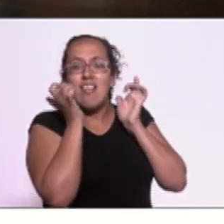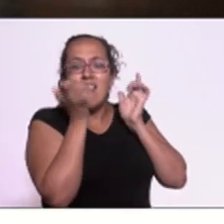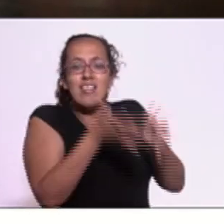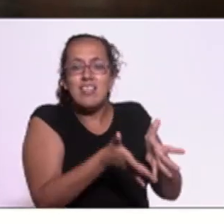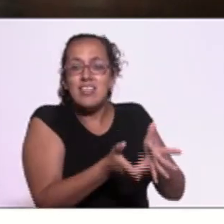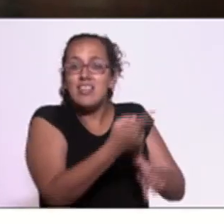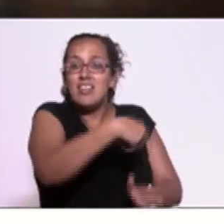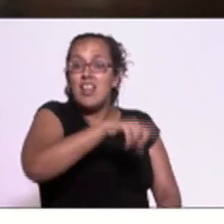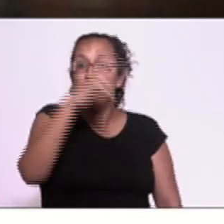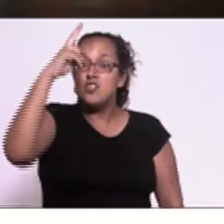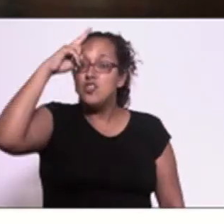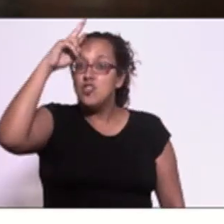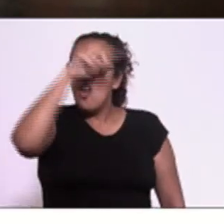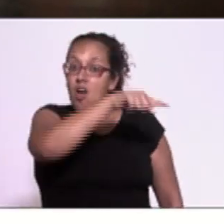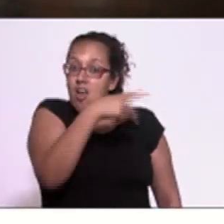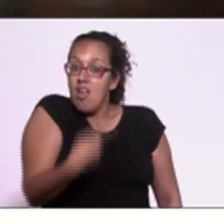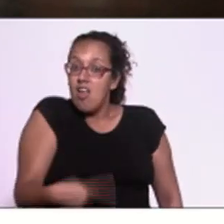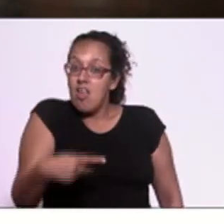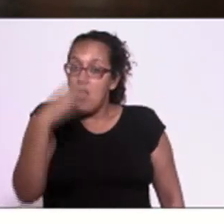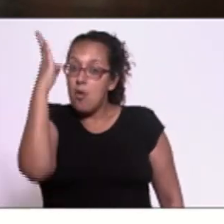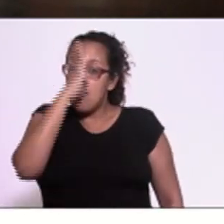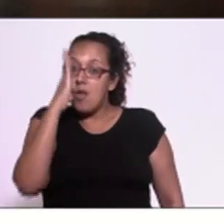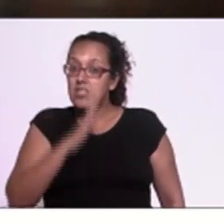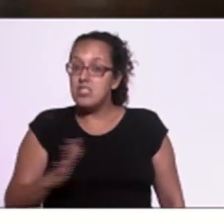capítulo da história da nossa nação se apague.